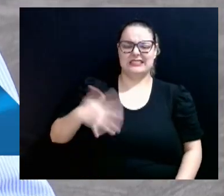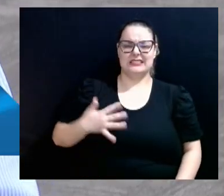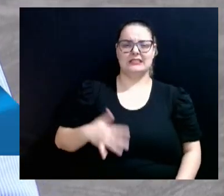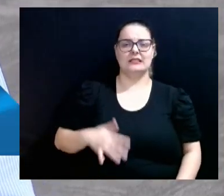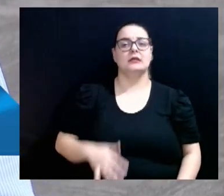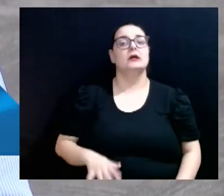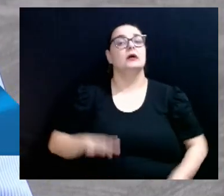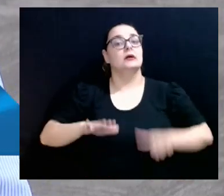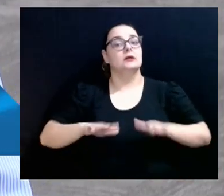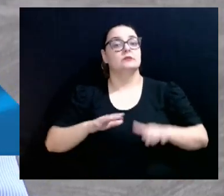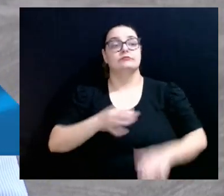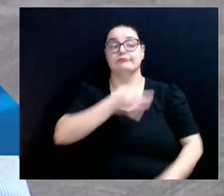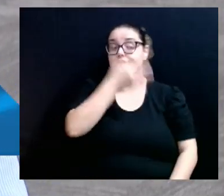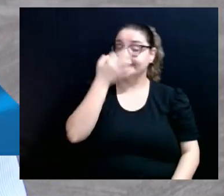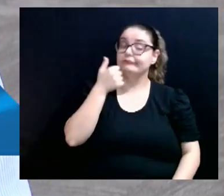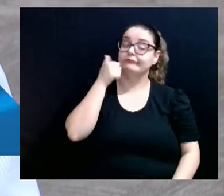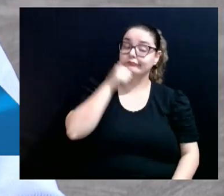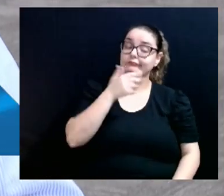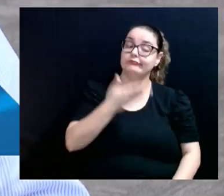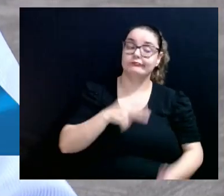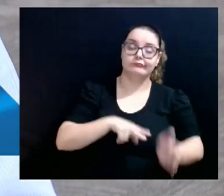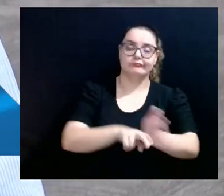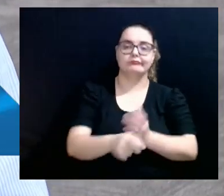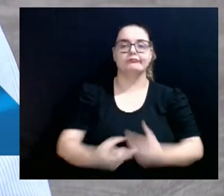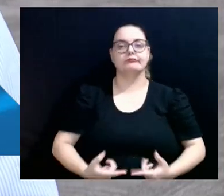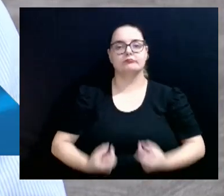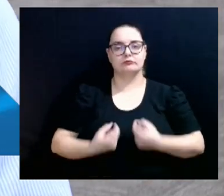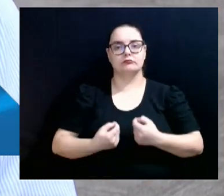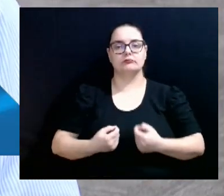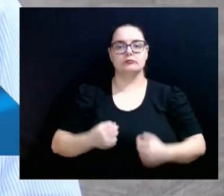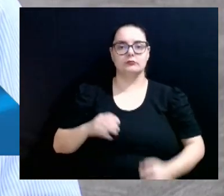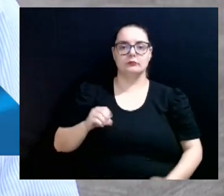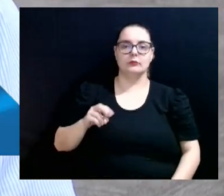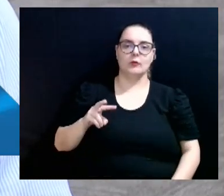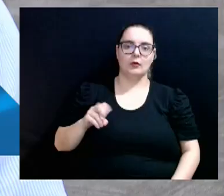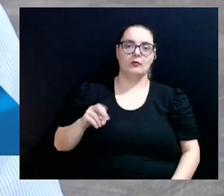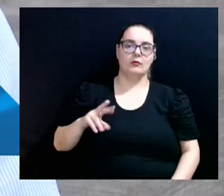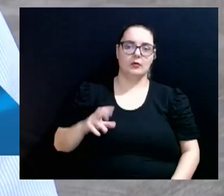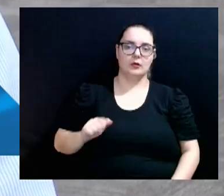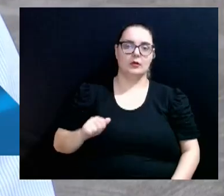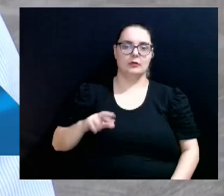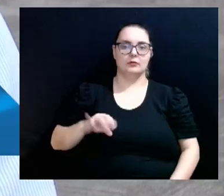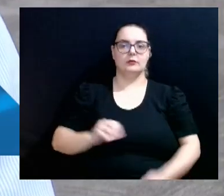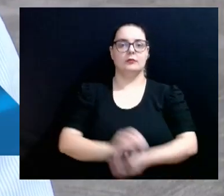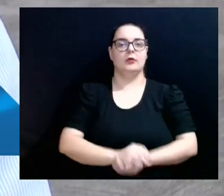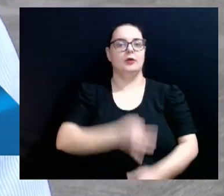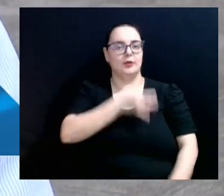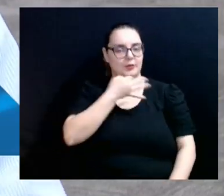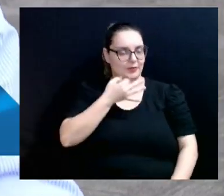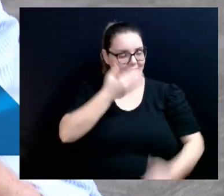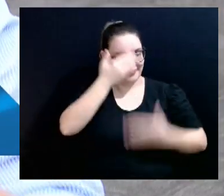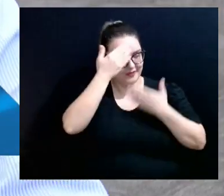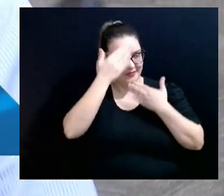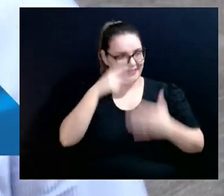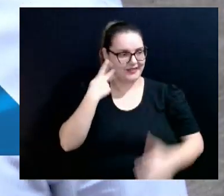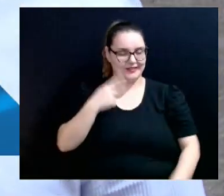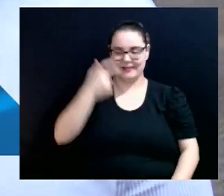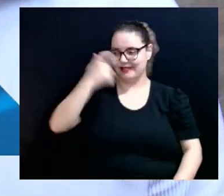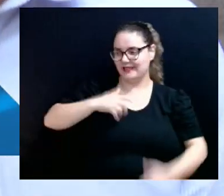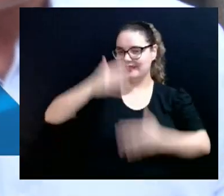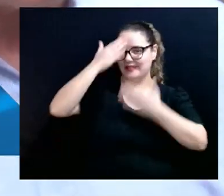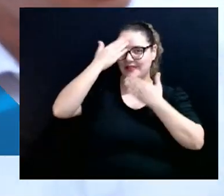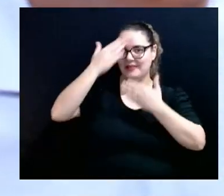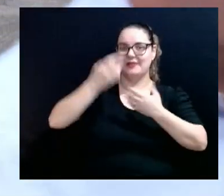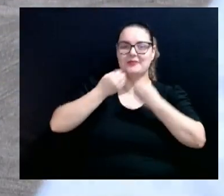que seja diagnosticada com tumor de ovário ou um câncer de ovário. Perfeito, vereador, muito obrigada. Eu que agradeço, uma boa noite a